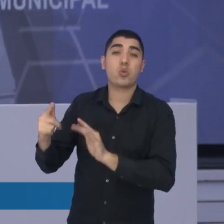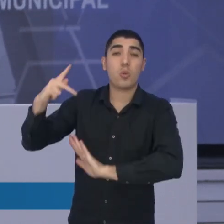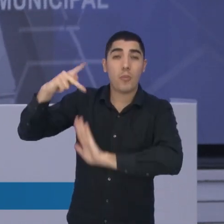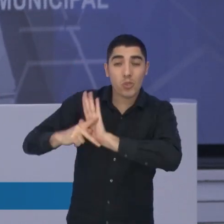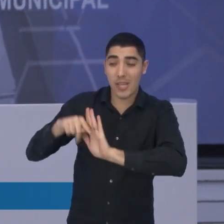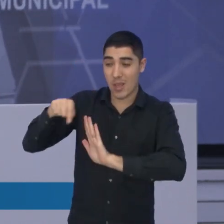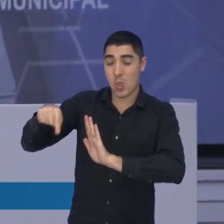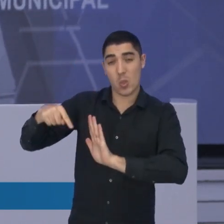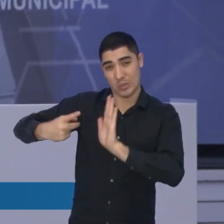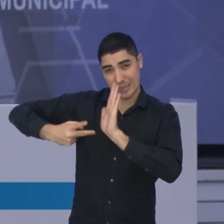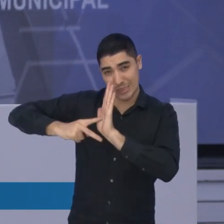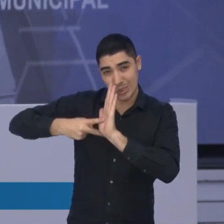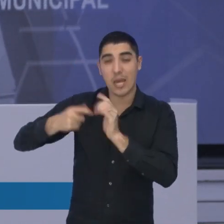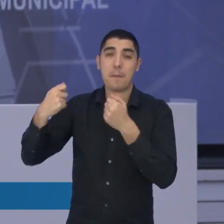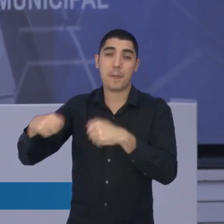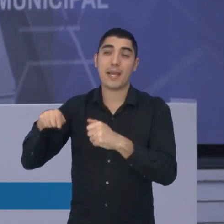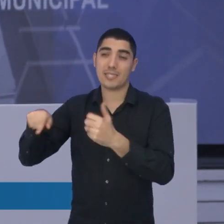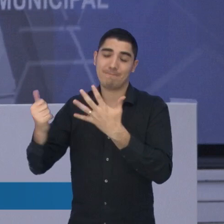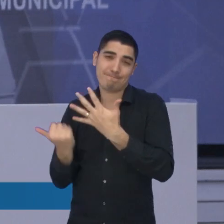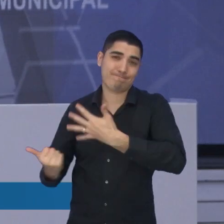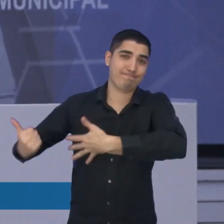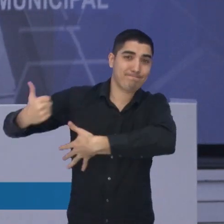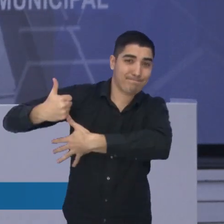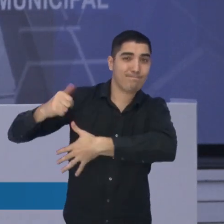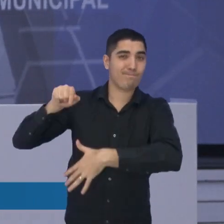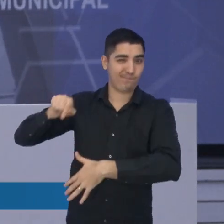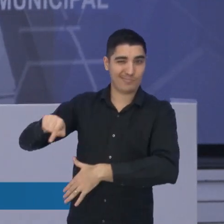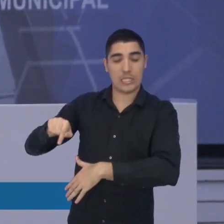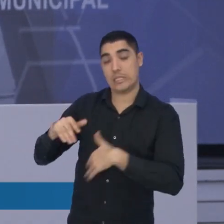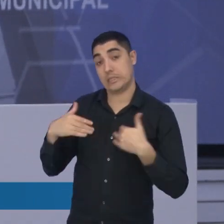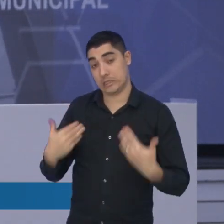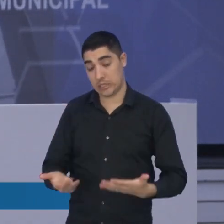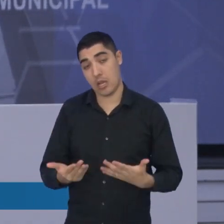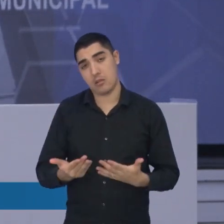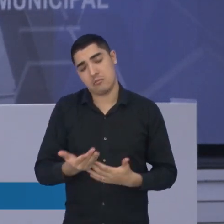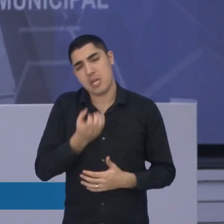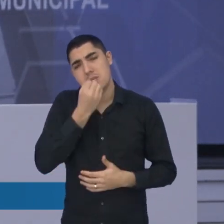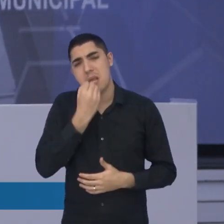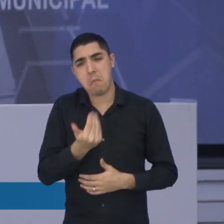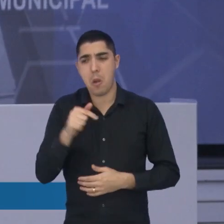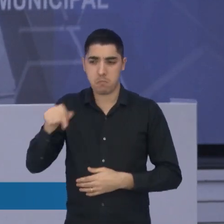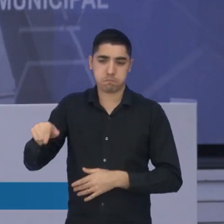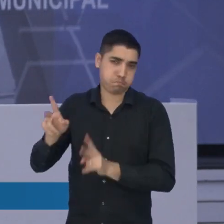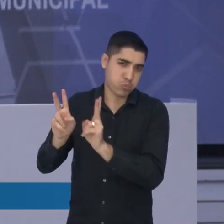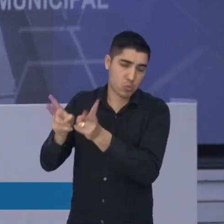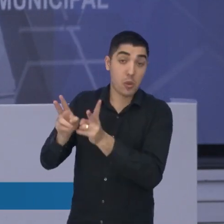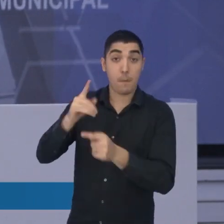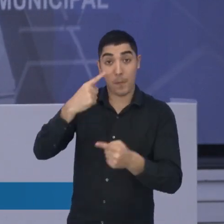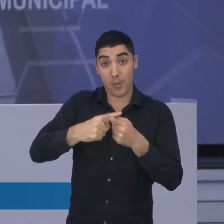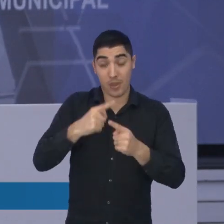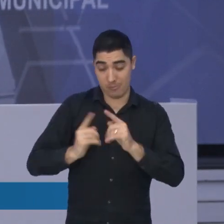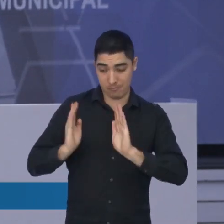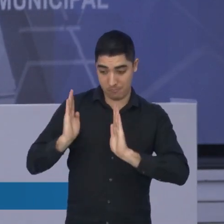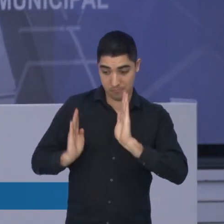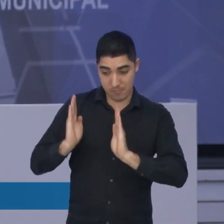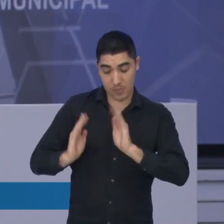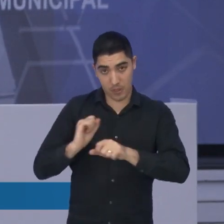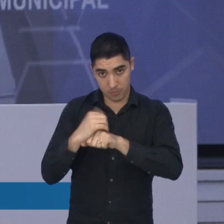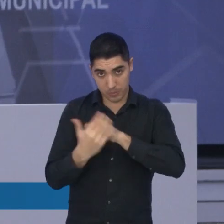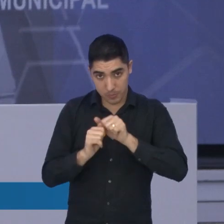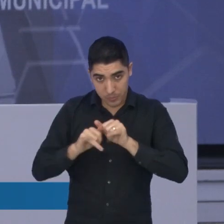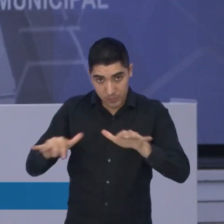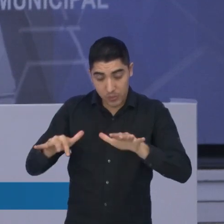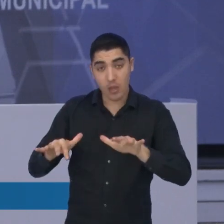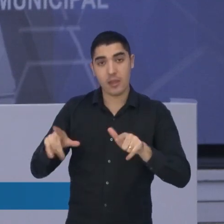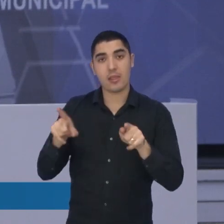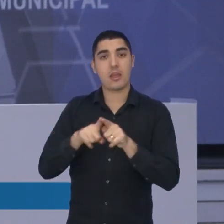furando a fila das prioridades. E, de certa forma, ainda bem que foi assim, pois a pandemia e o lockdown nos deu